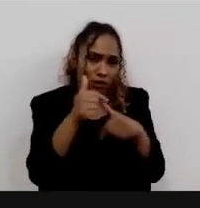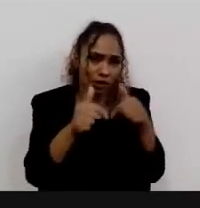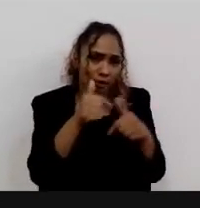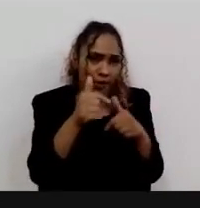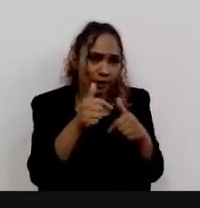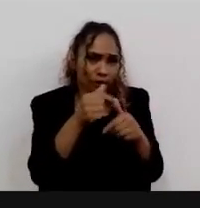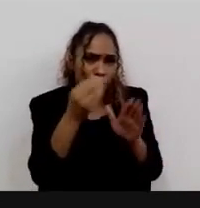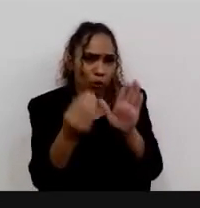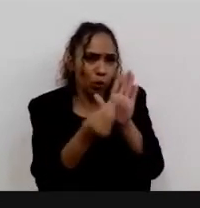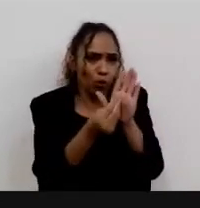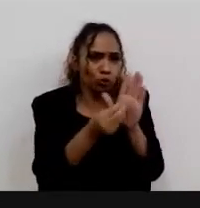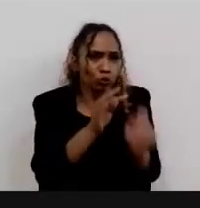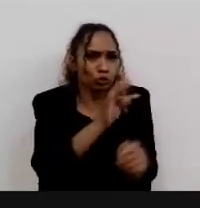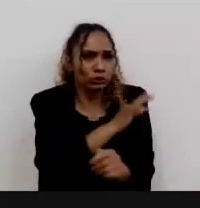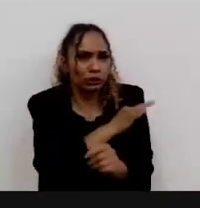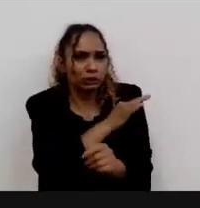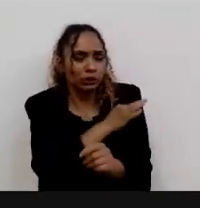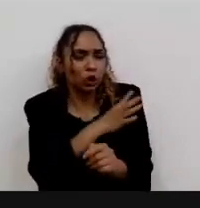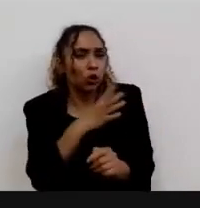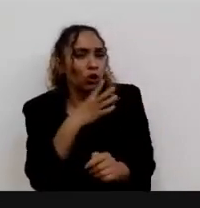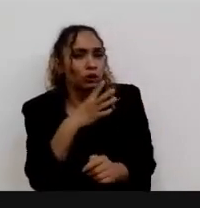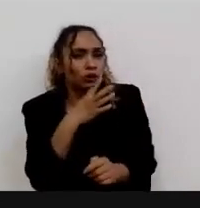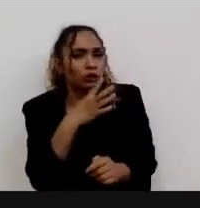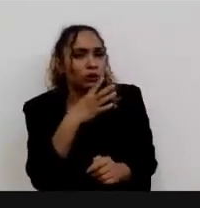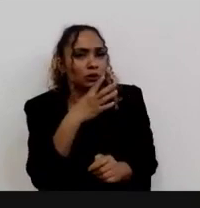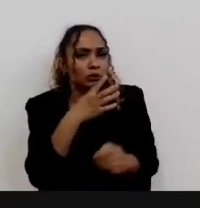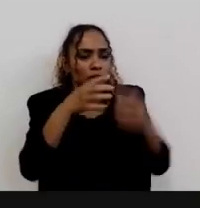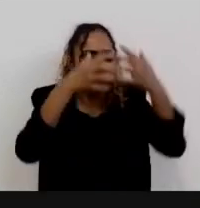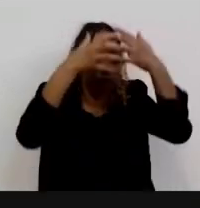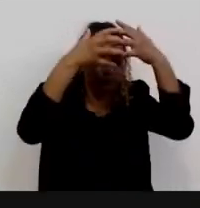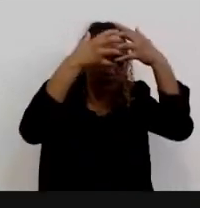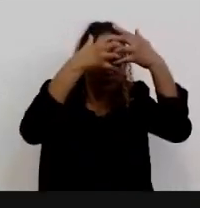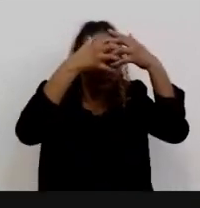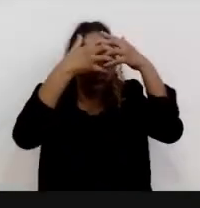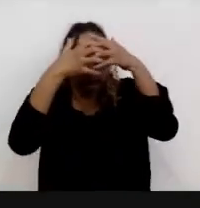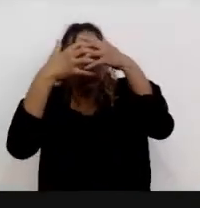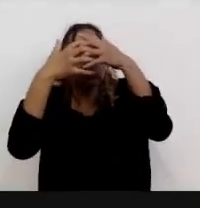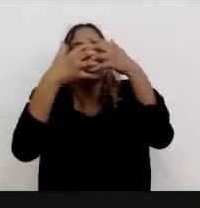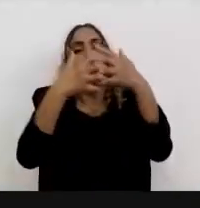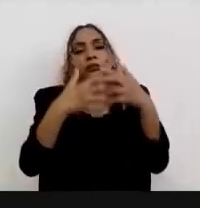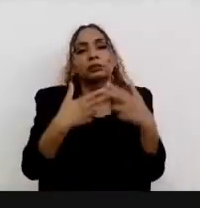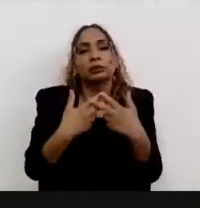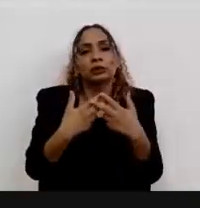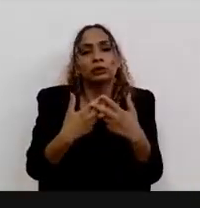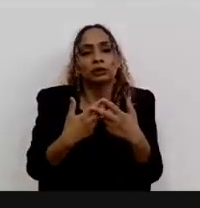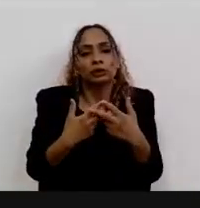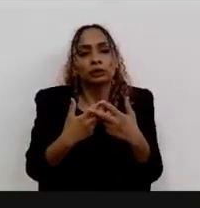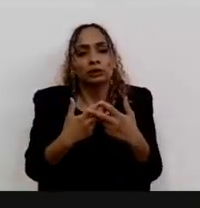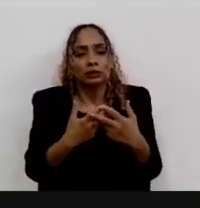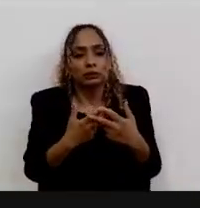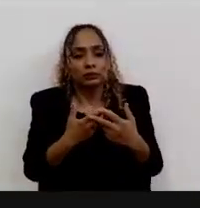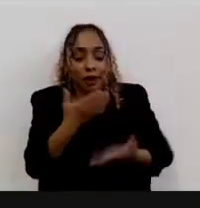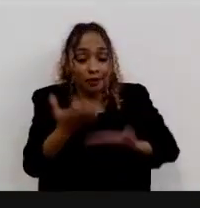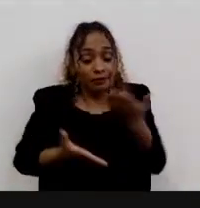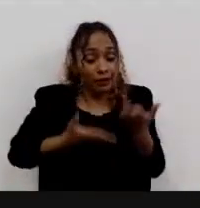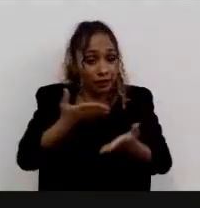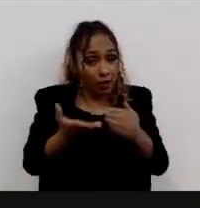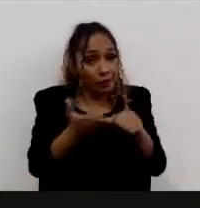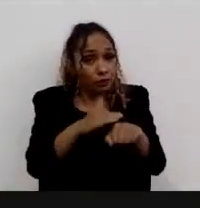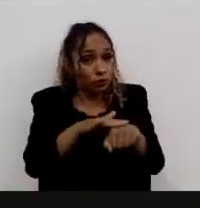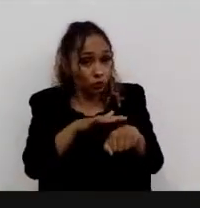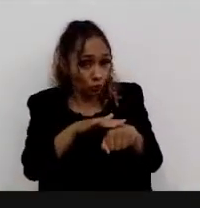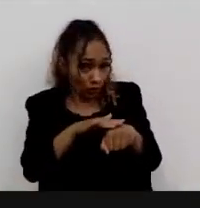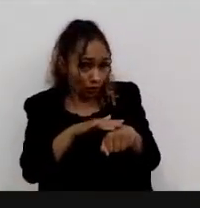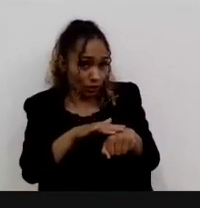aplicação e uso de técnicas de autoconhecimento e condicionamento mental em pacientes para tratamento de doenças. Eu e a professora Maria